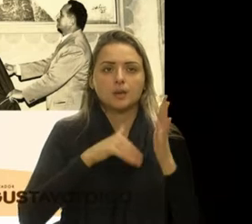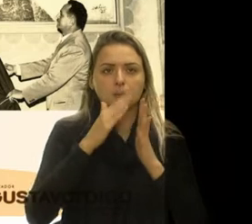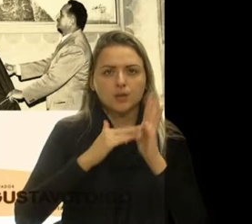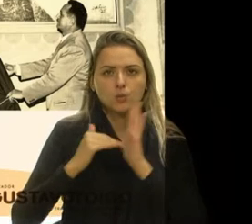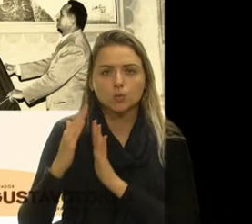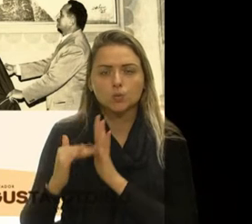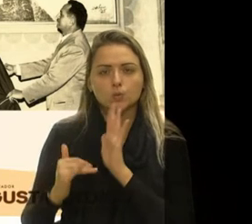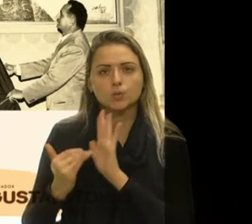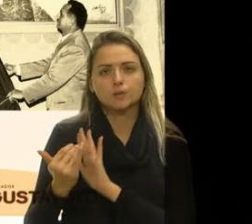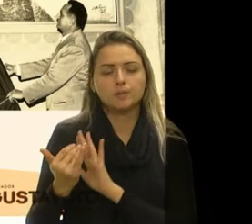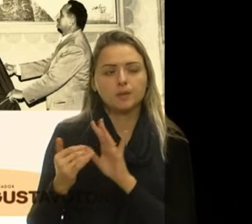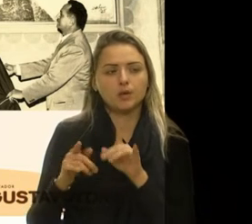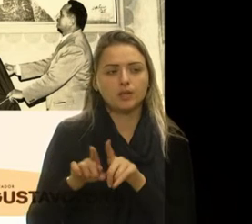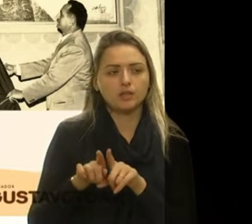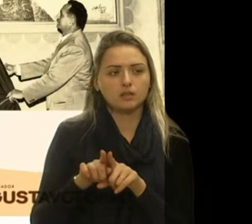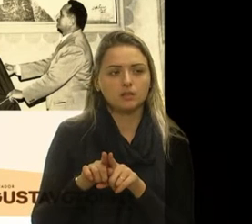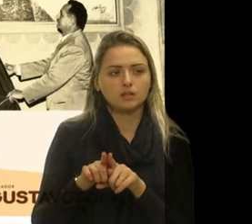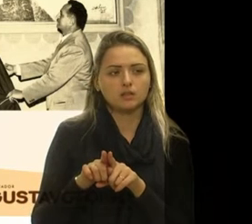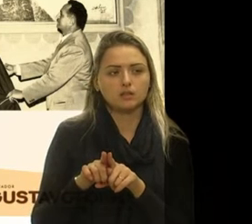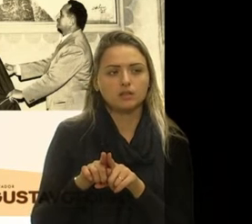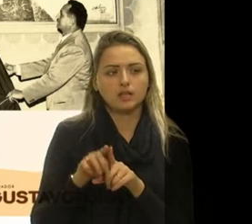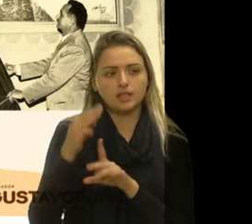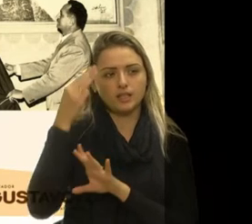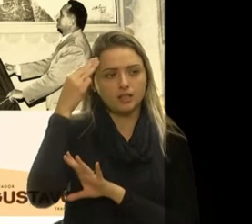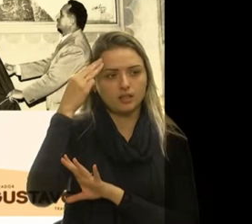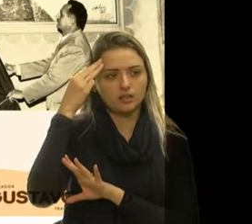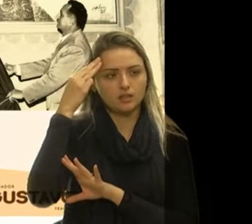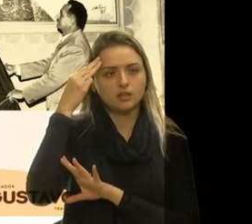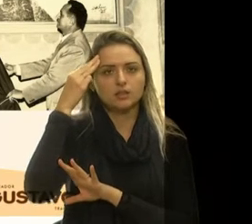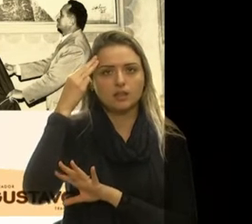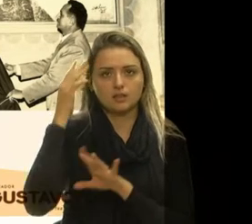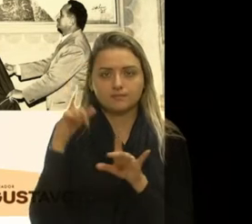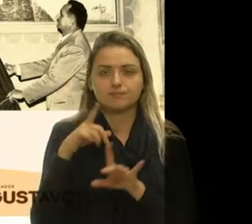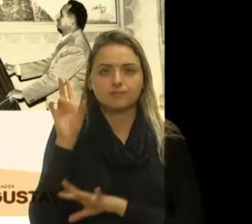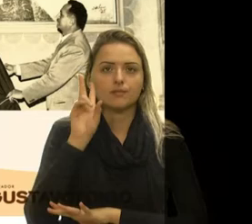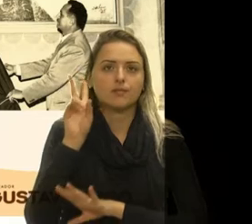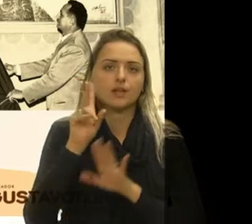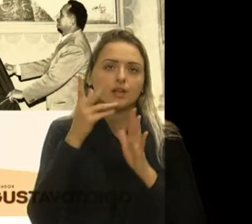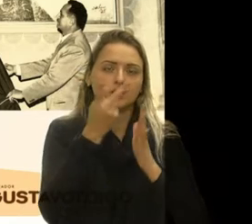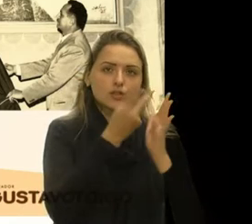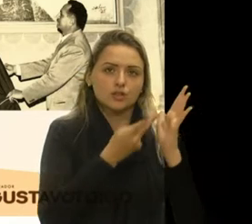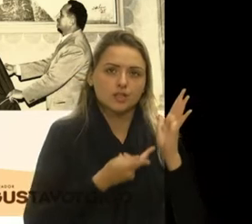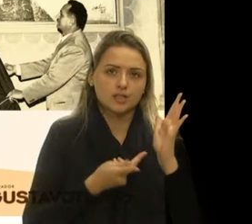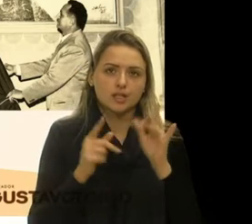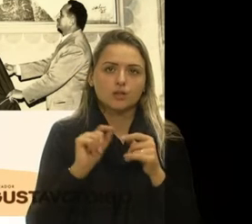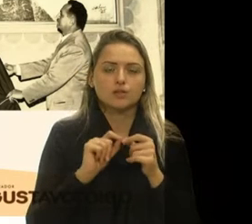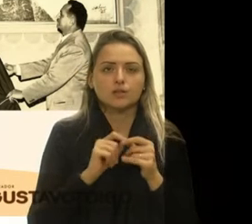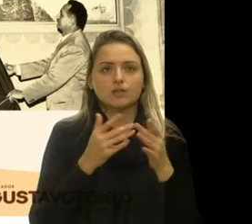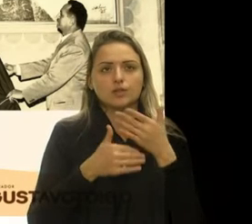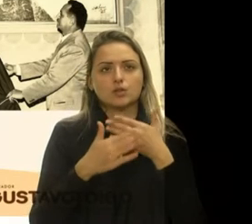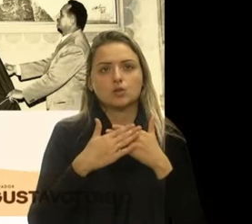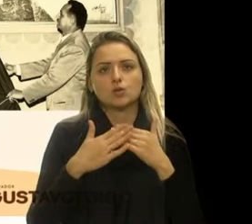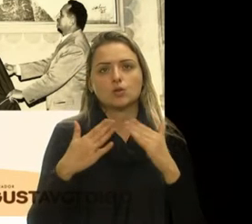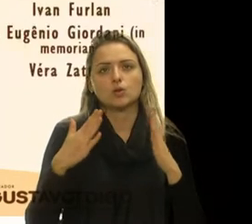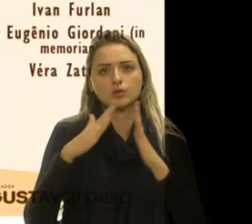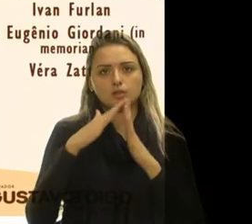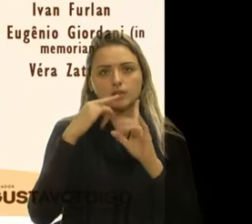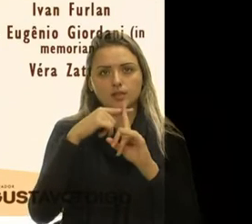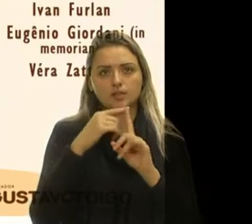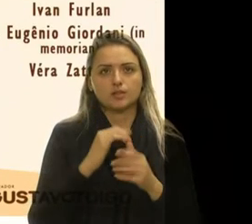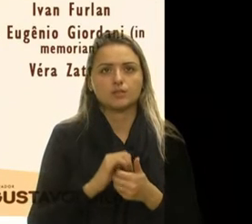pinturas, enfim, afrescos e outros desenhos, né, que ornamentaram, né, toda a nossa Igreja de São